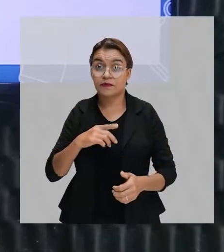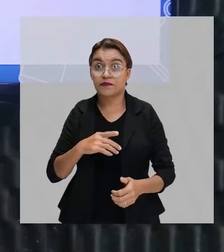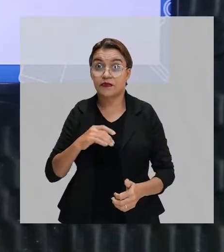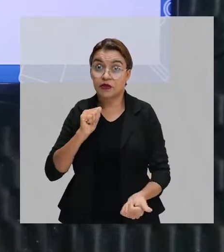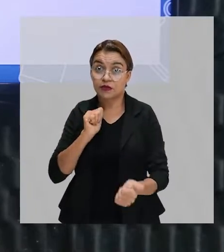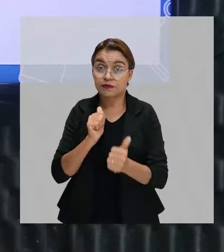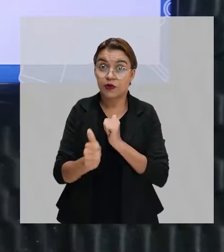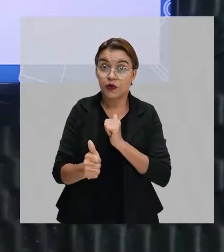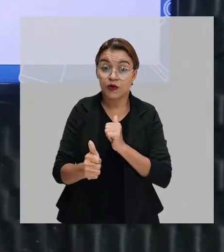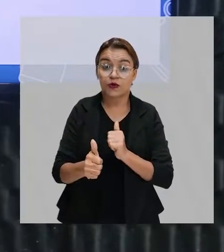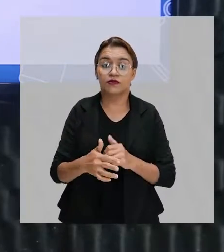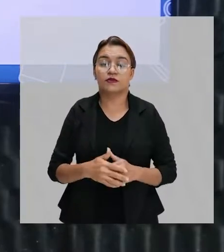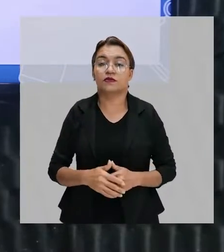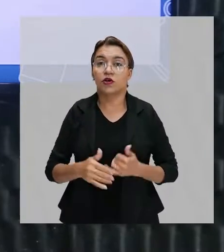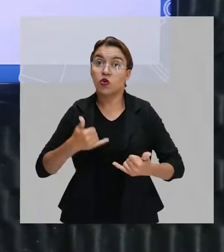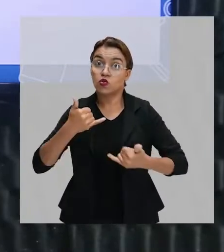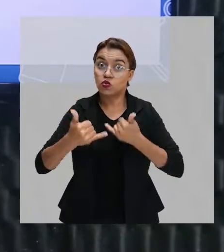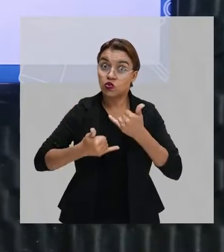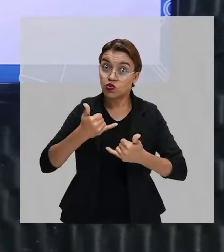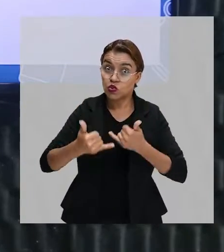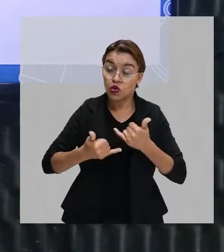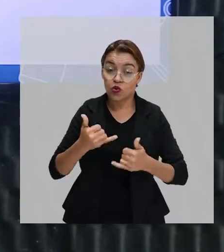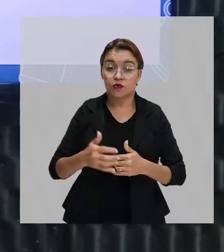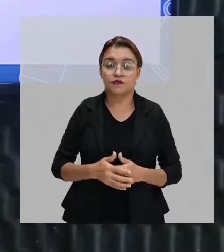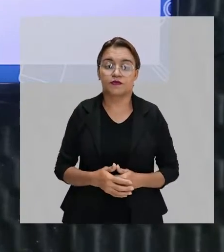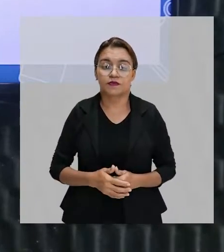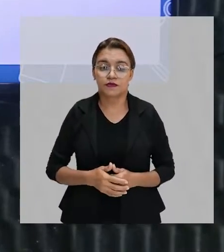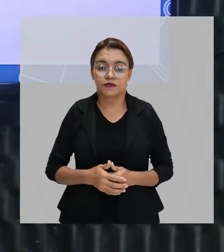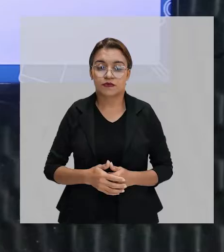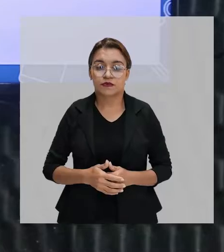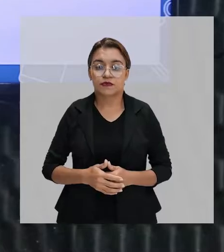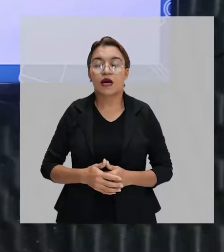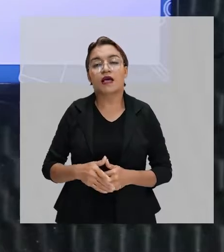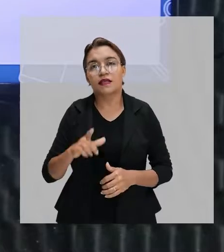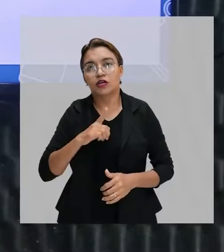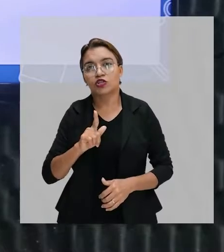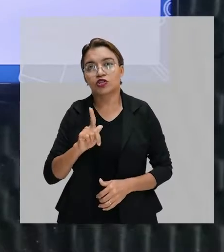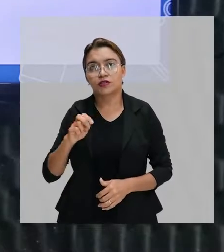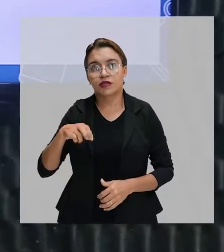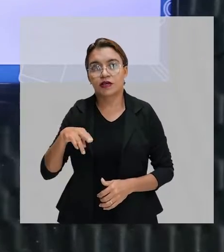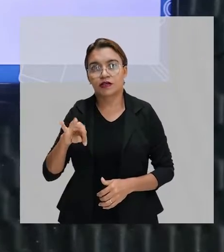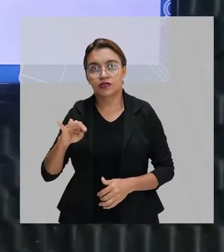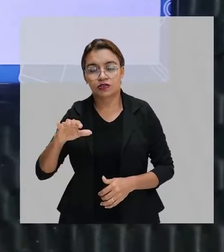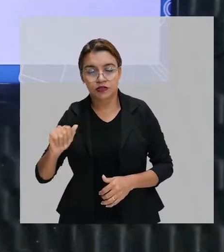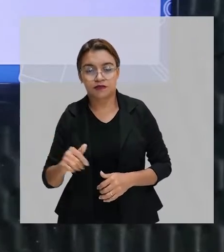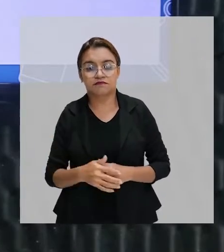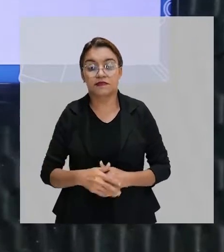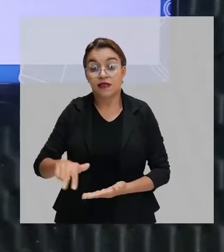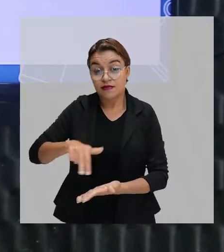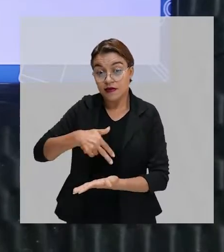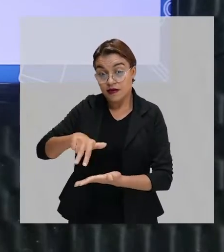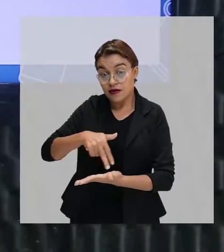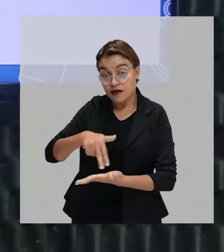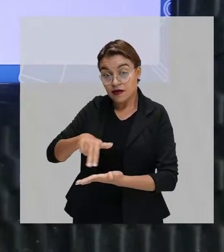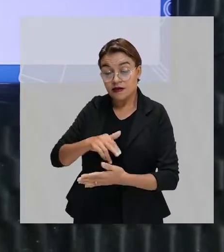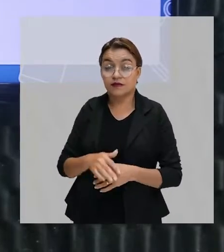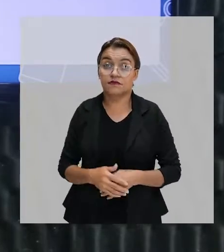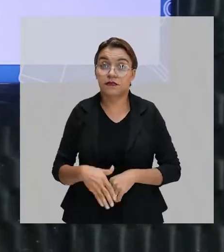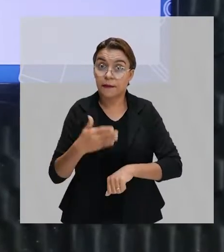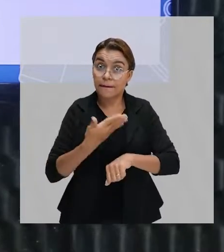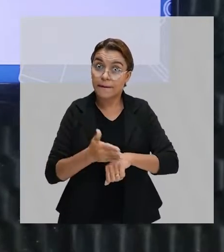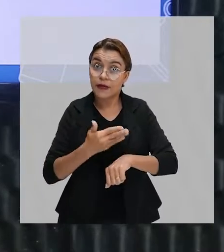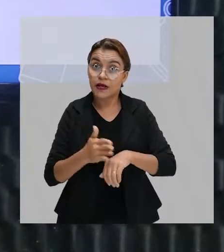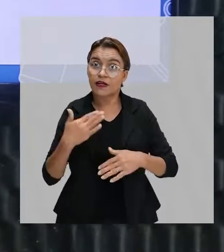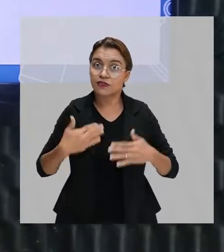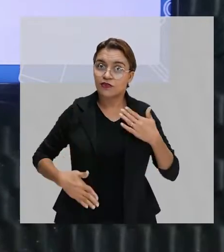esports nós temos uns jogos nós temos a ginástica nós temos a dança as práticas